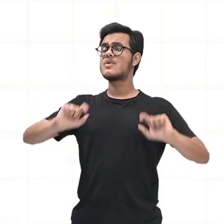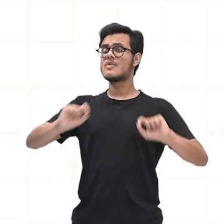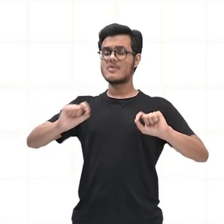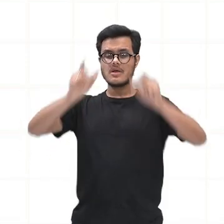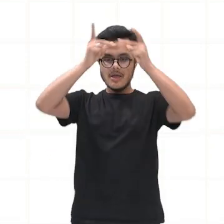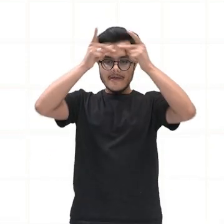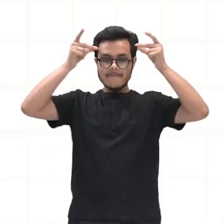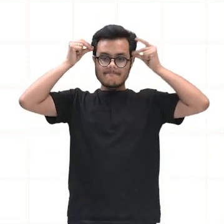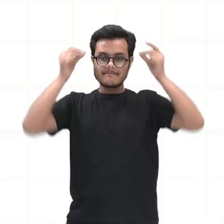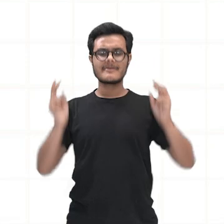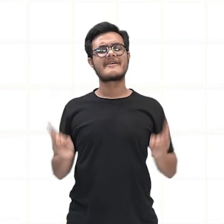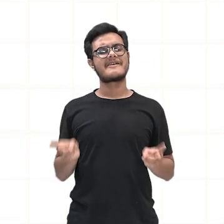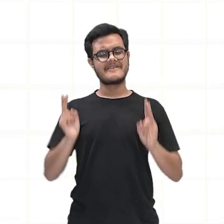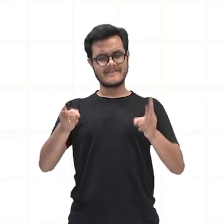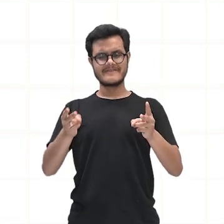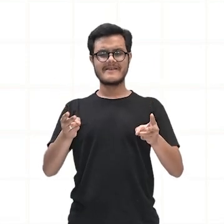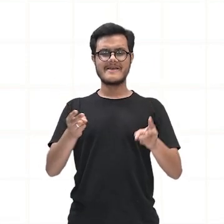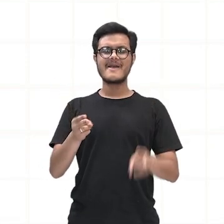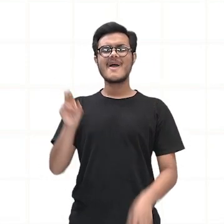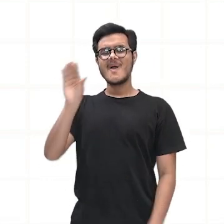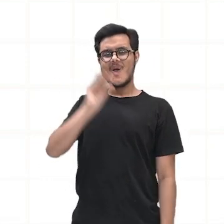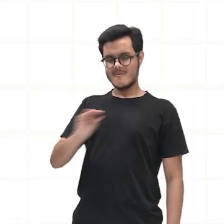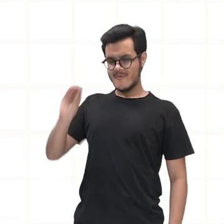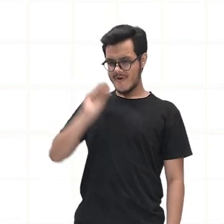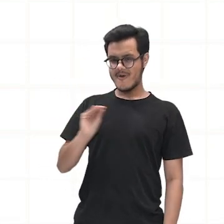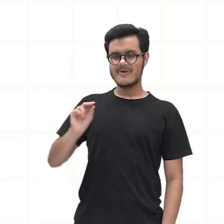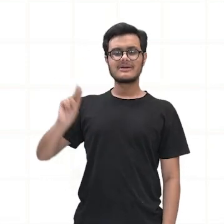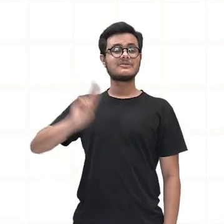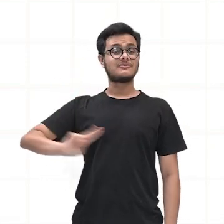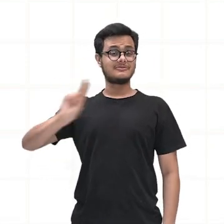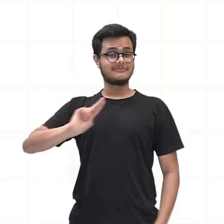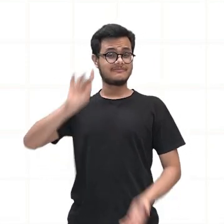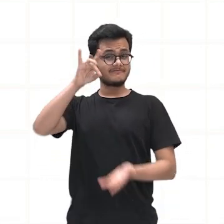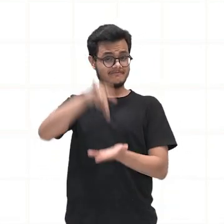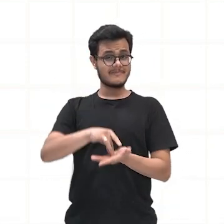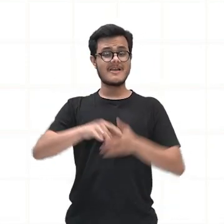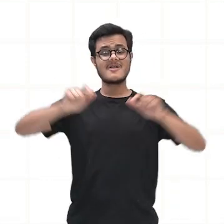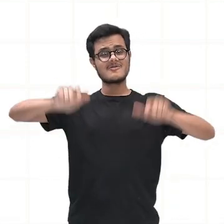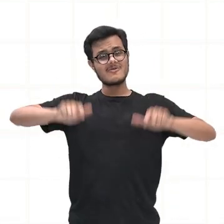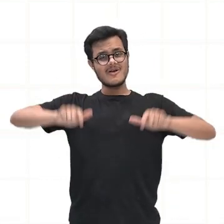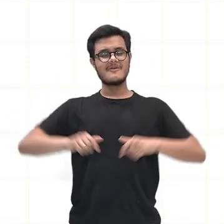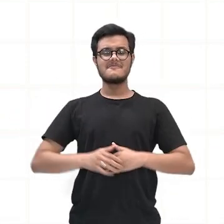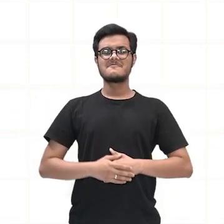o grego sendo a língua oficial dessa região, tá bom?